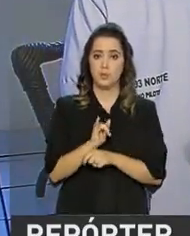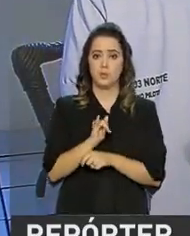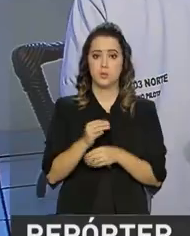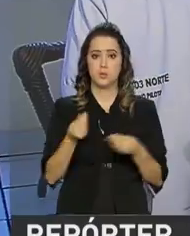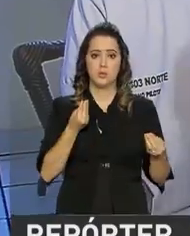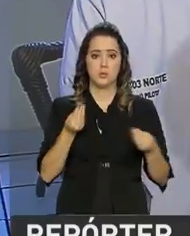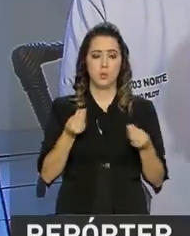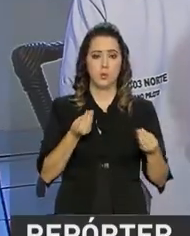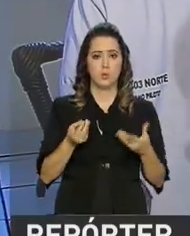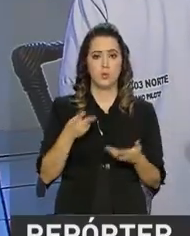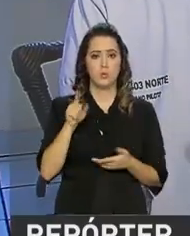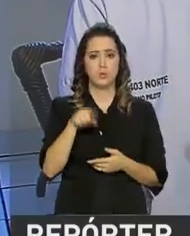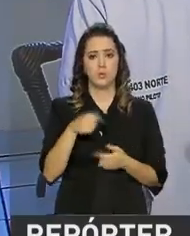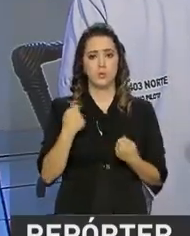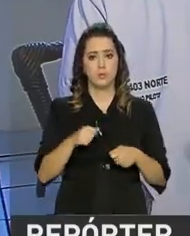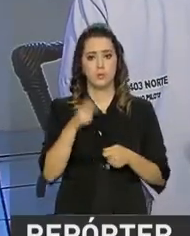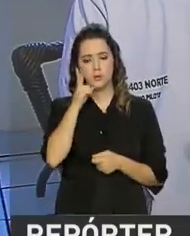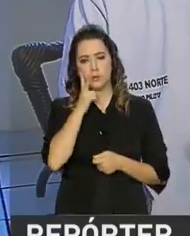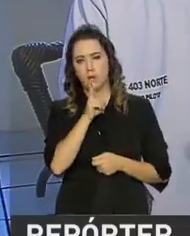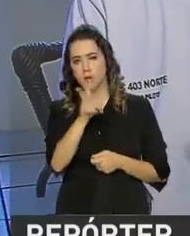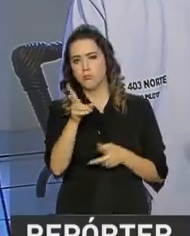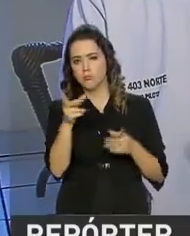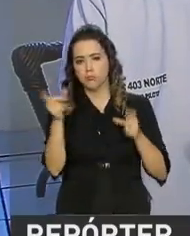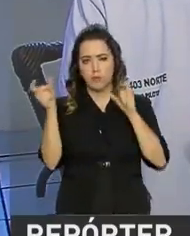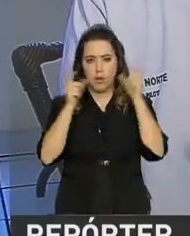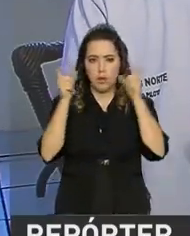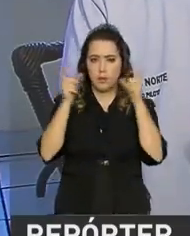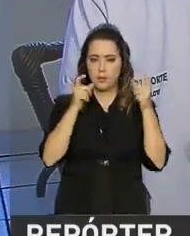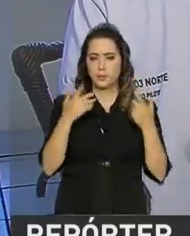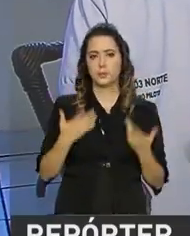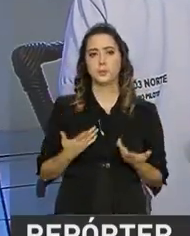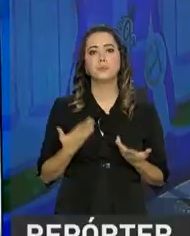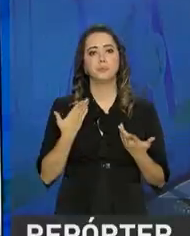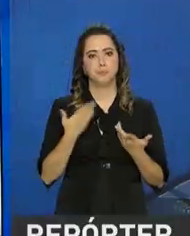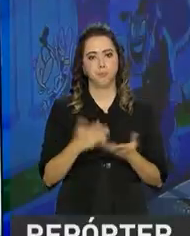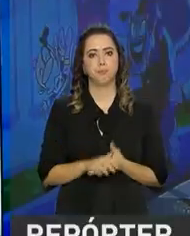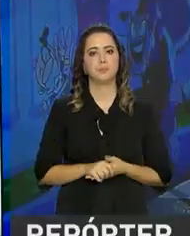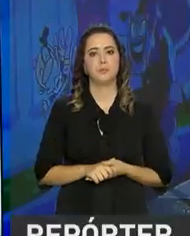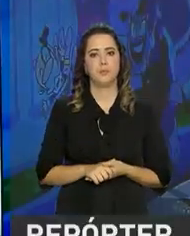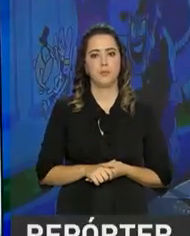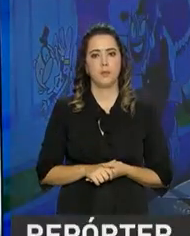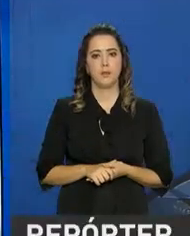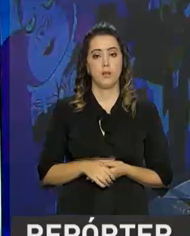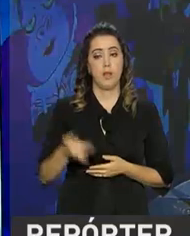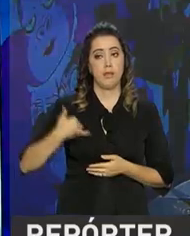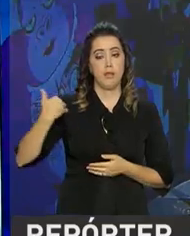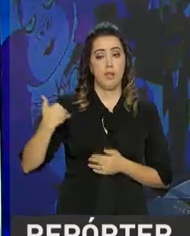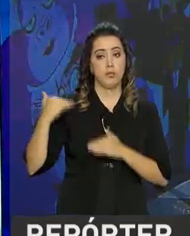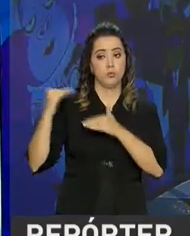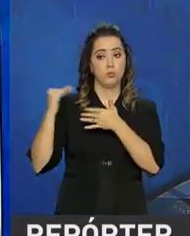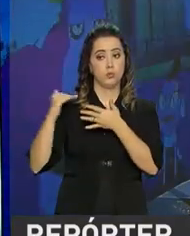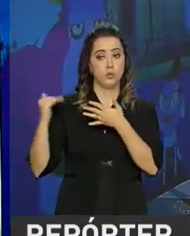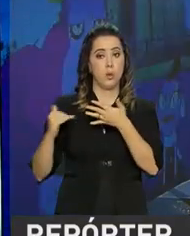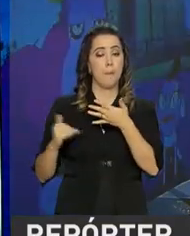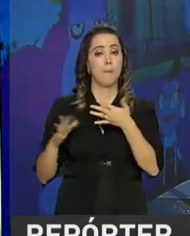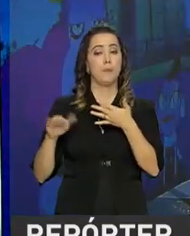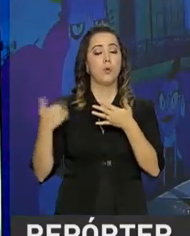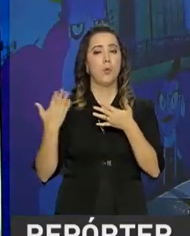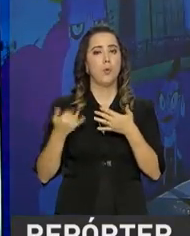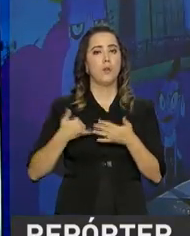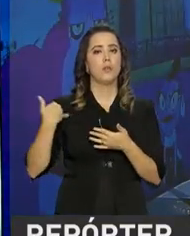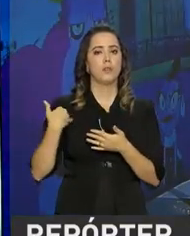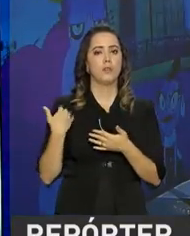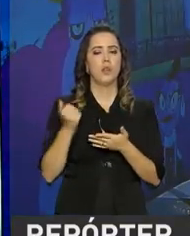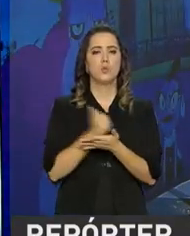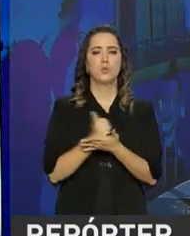tem classificação e eu tenho que ficar sempre olhando o que está passando, né? A classificação indicativa mostra para qual idade um